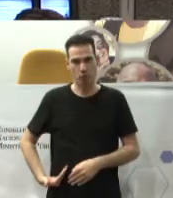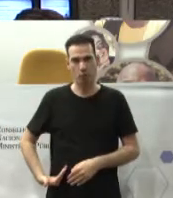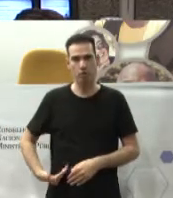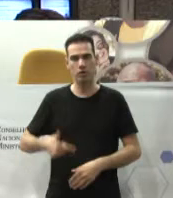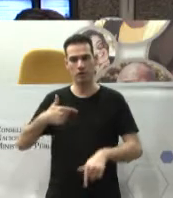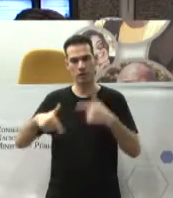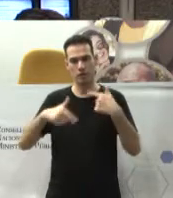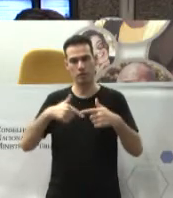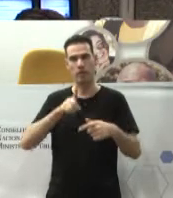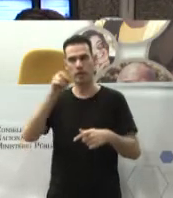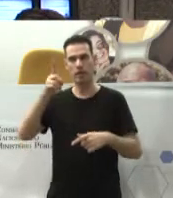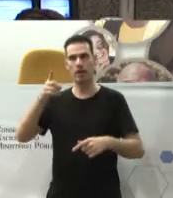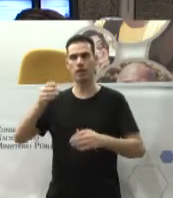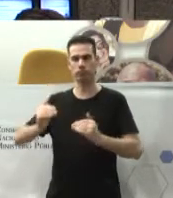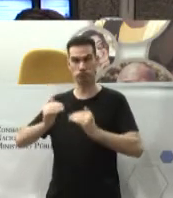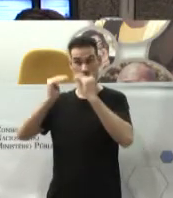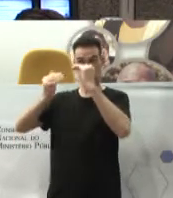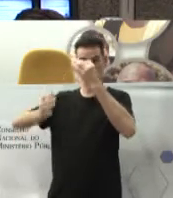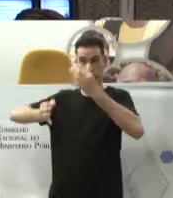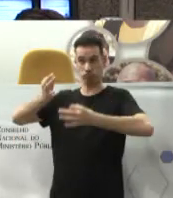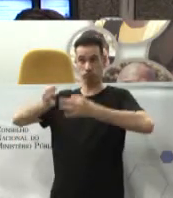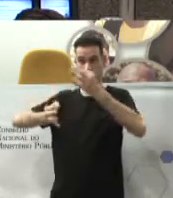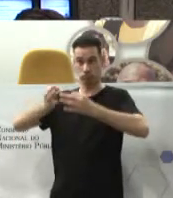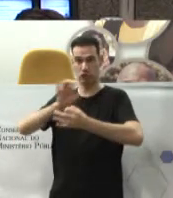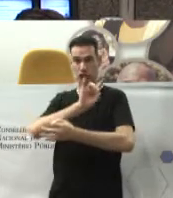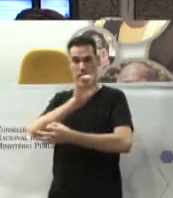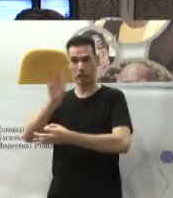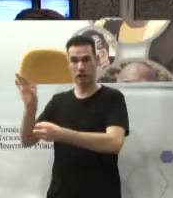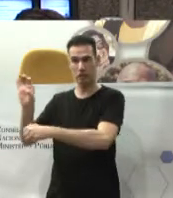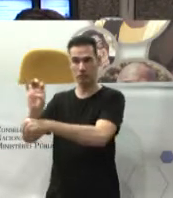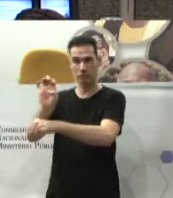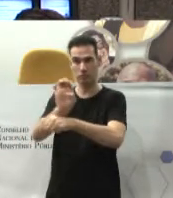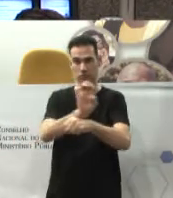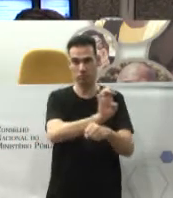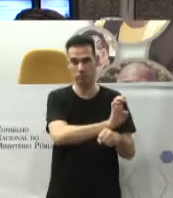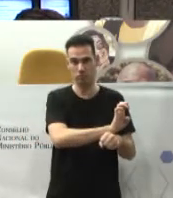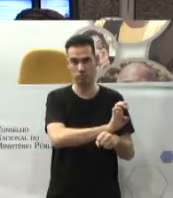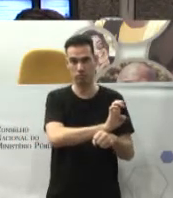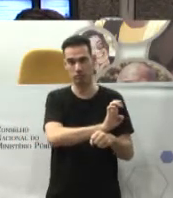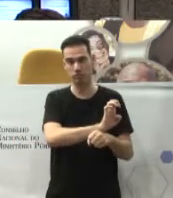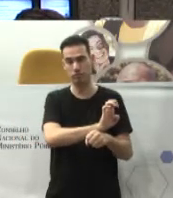atuam perante os tribunais superiores, um membro de cada estado, tem uma